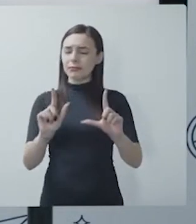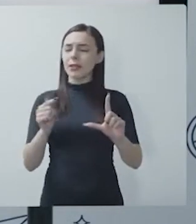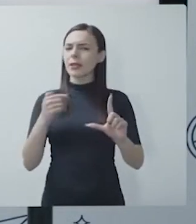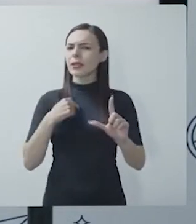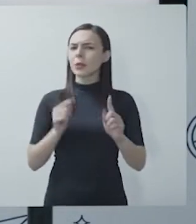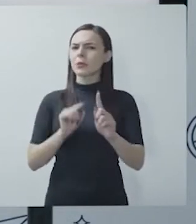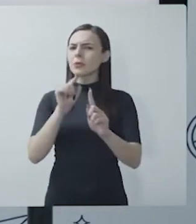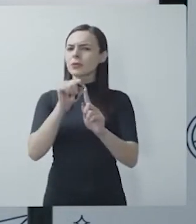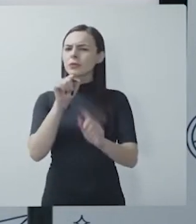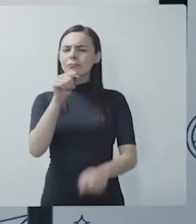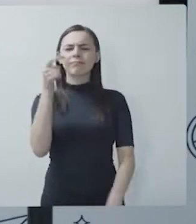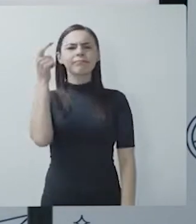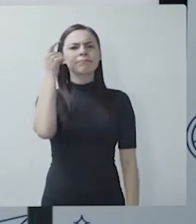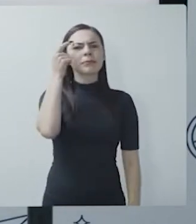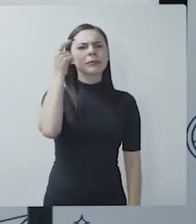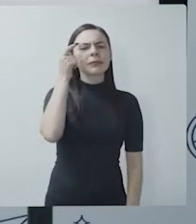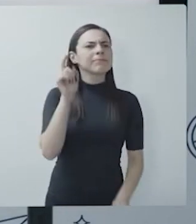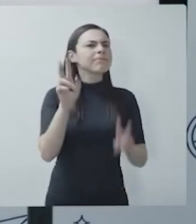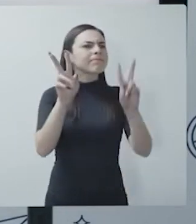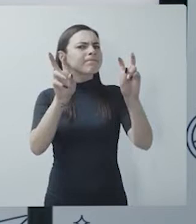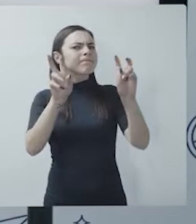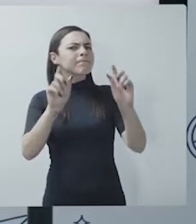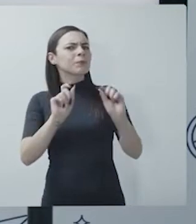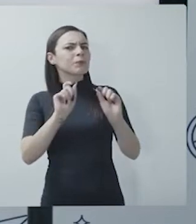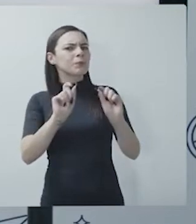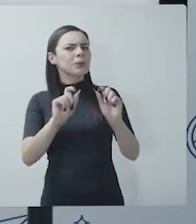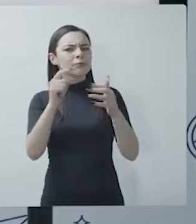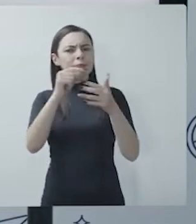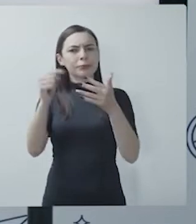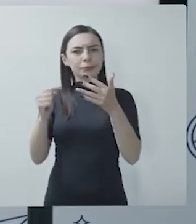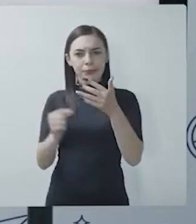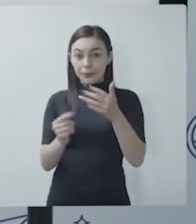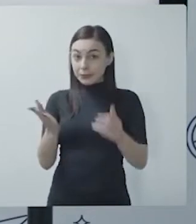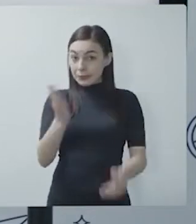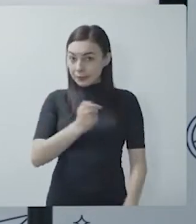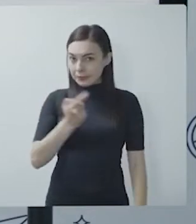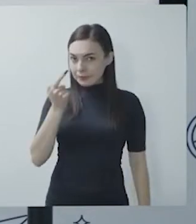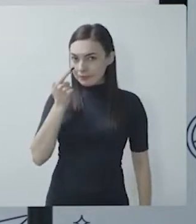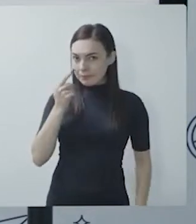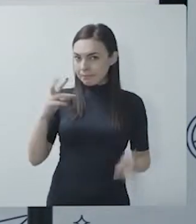quero que vocês pensem do que será que são essas imagens. Vamos lá?